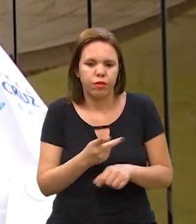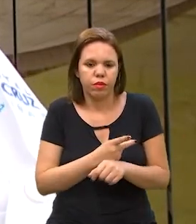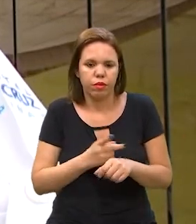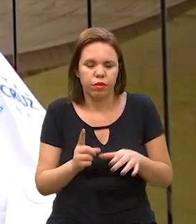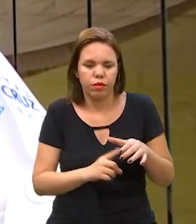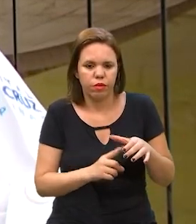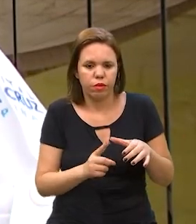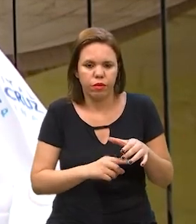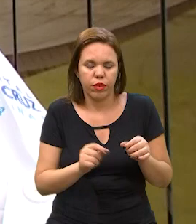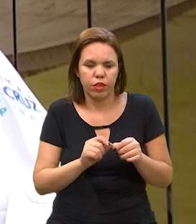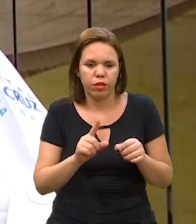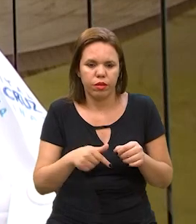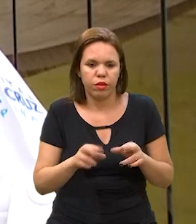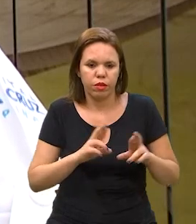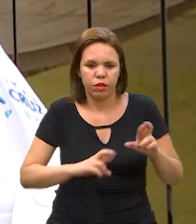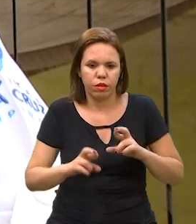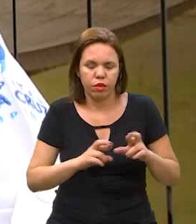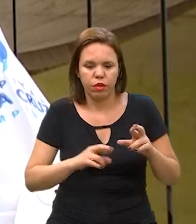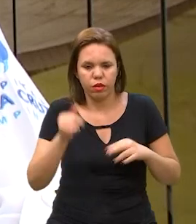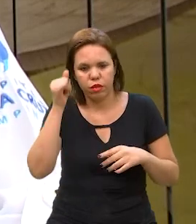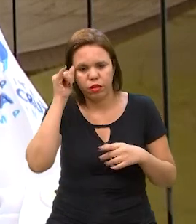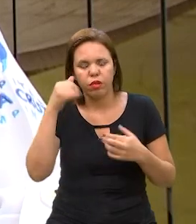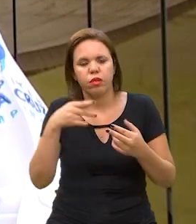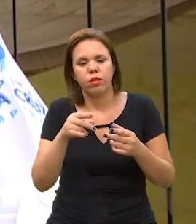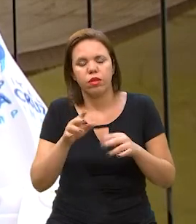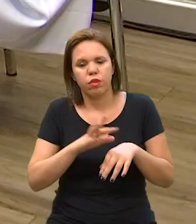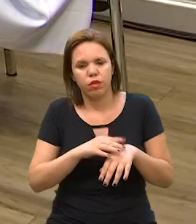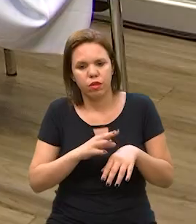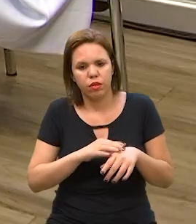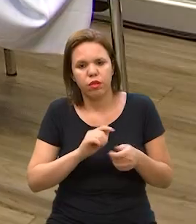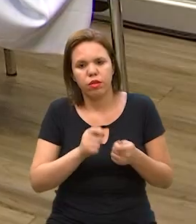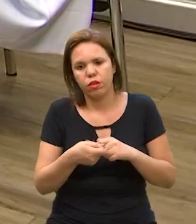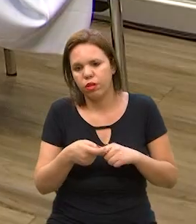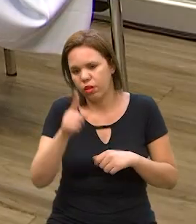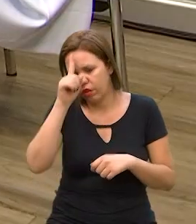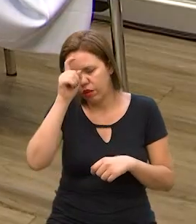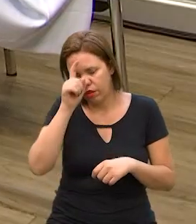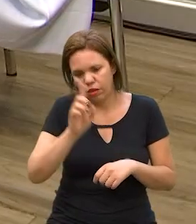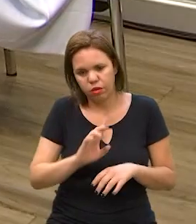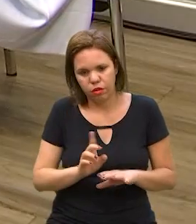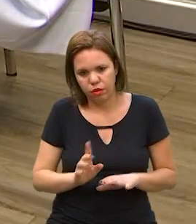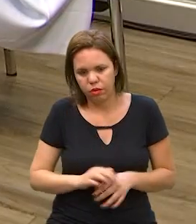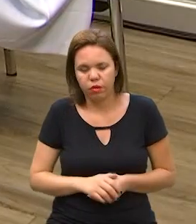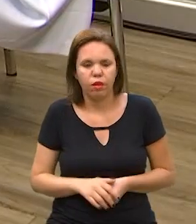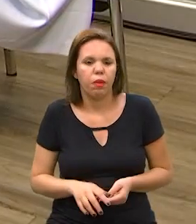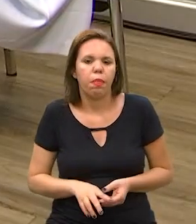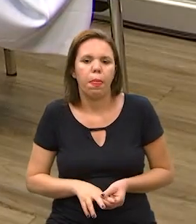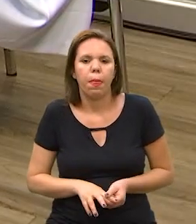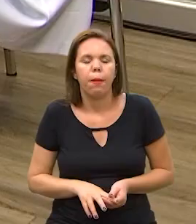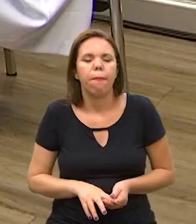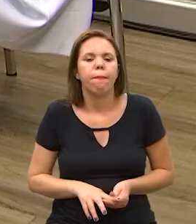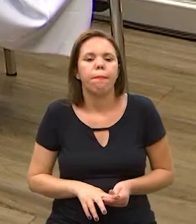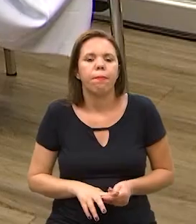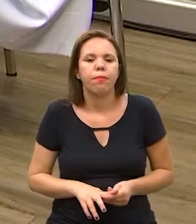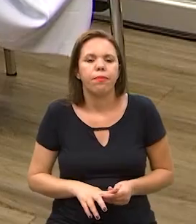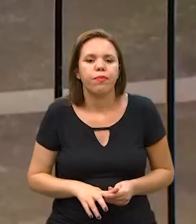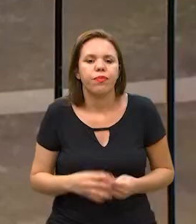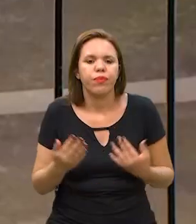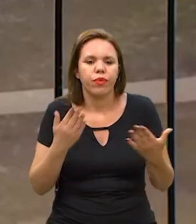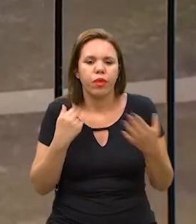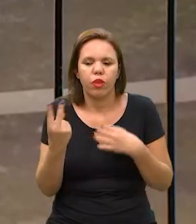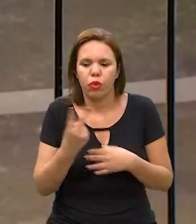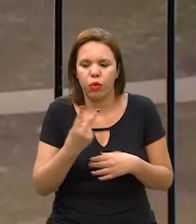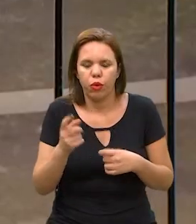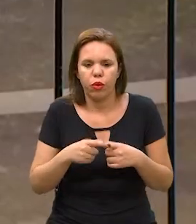diabético, procure o clínico para fazer um exame de prevenção adequado. Não pronto-socorro. Não pronto-socorro. Tá aí,